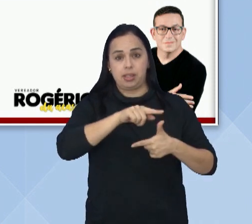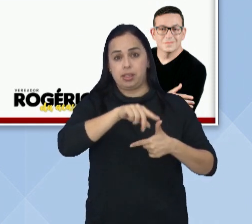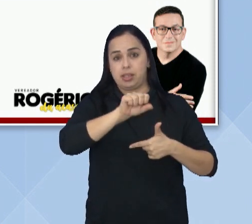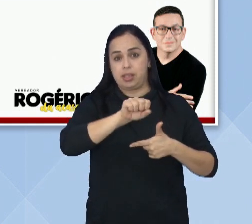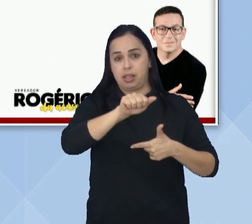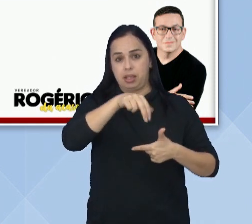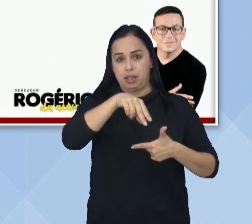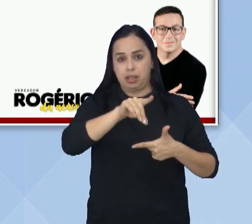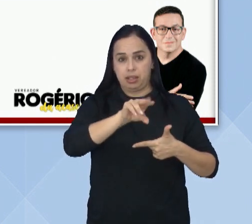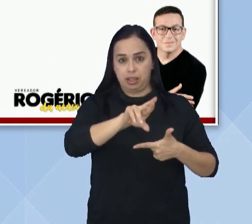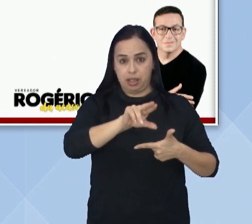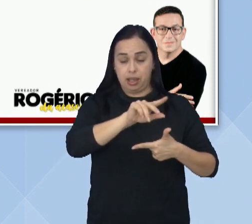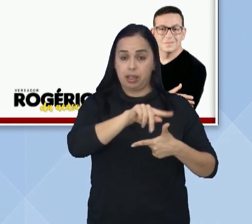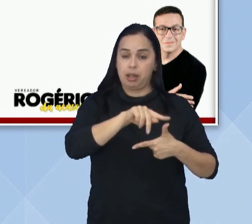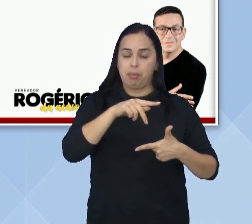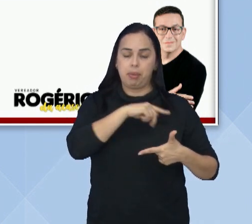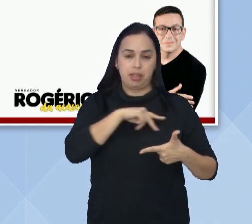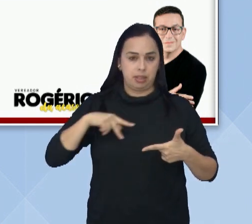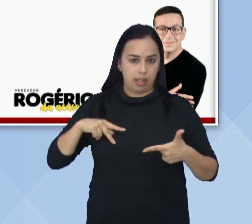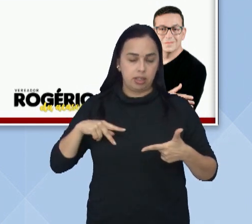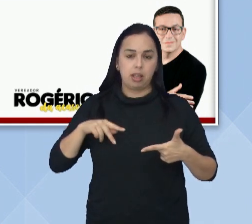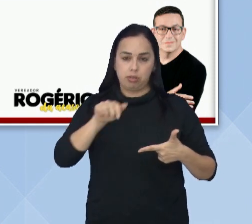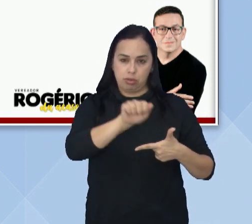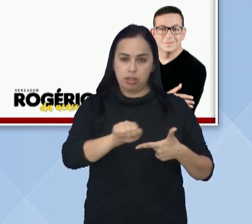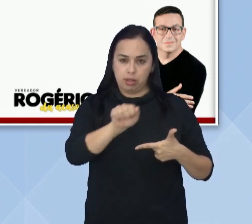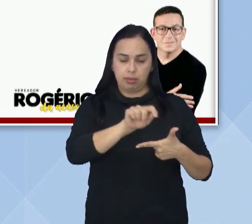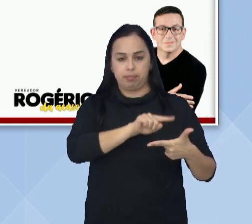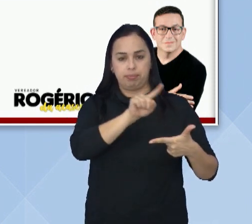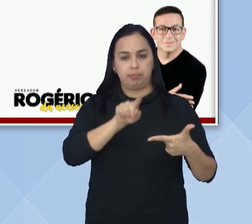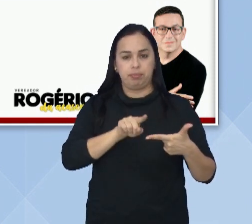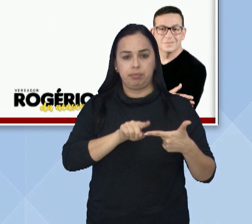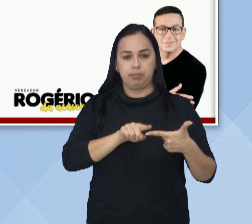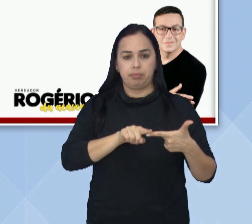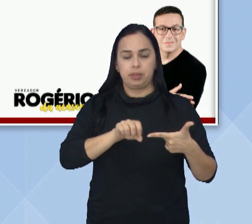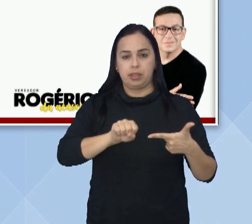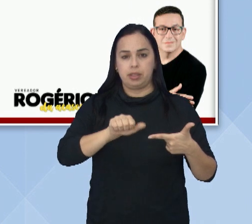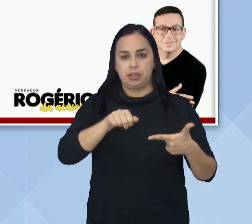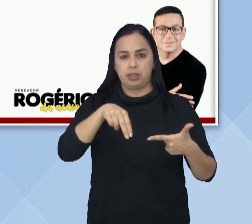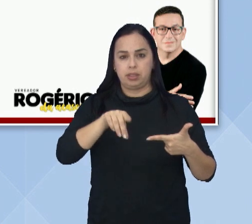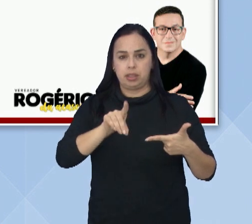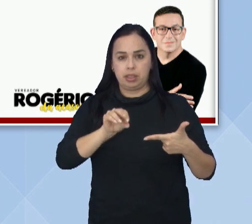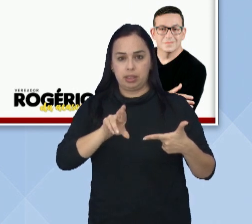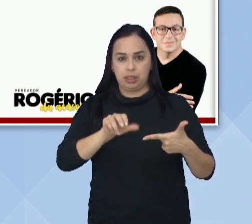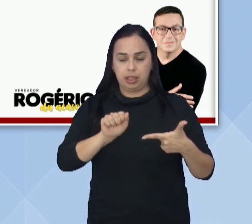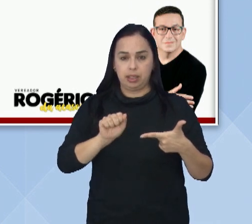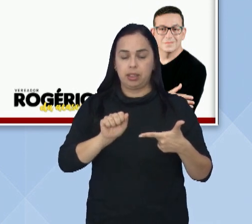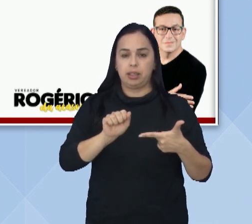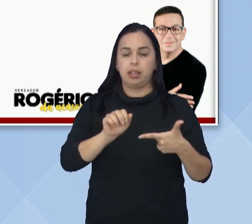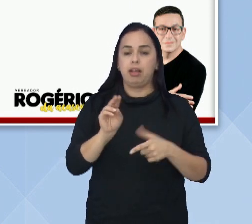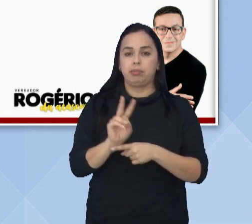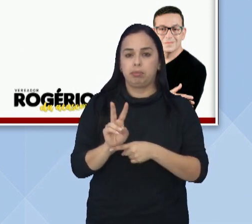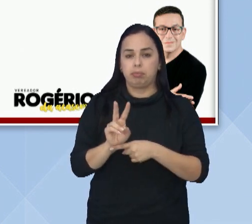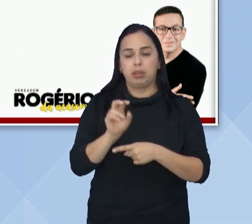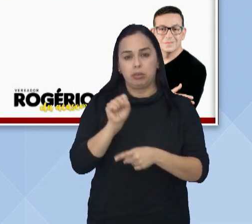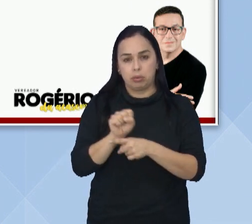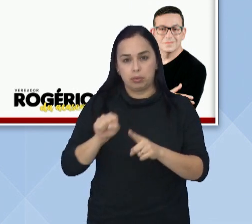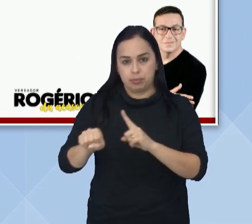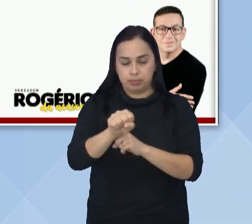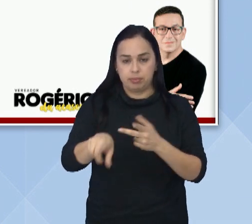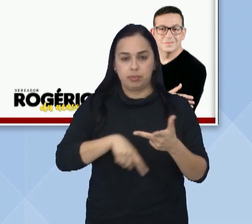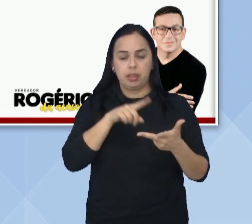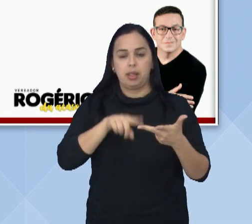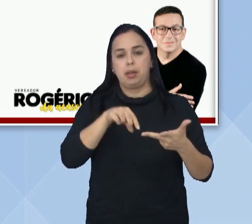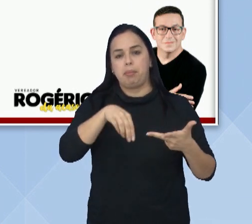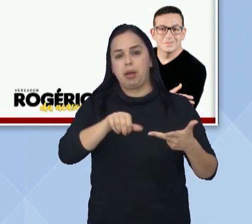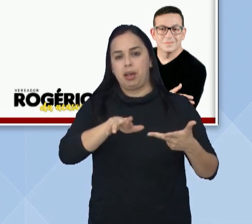Carvalho, a presidente da associação, a senhora Sandra Prado, assistente social, e a senhora Maria das Graças